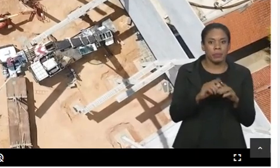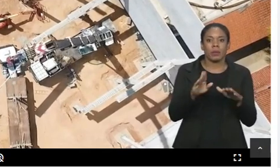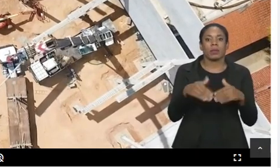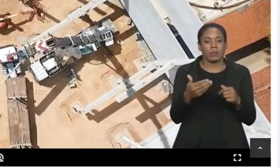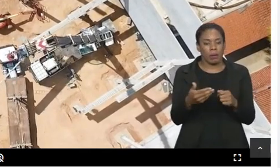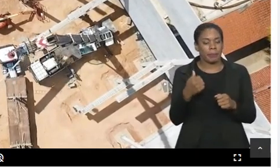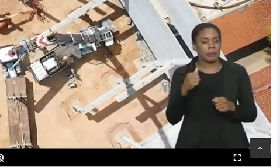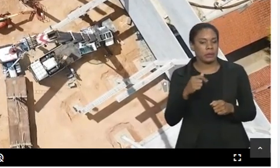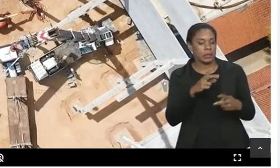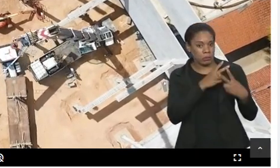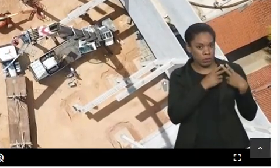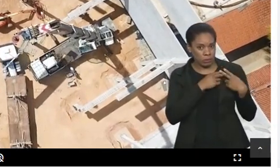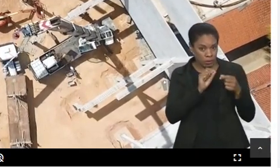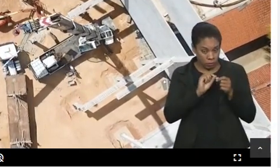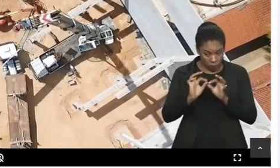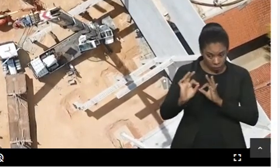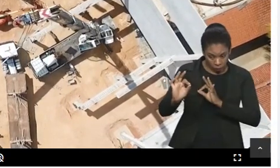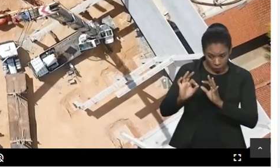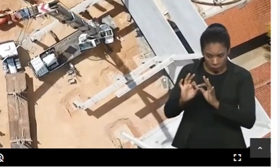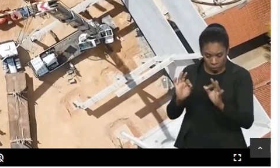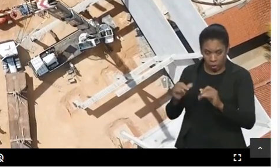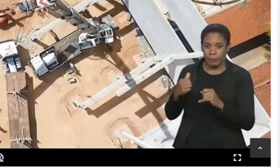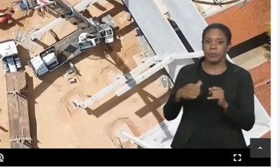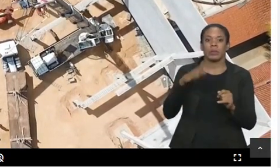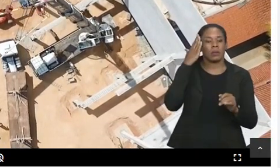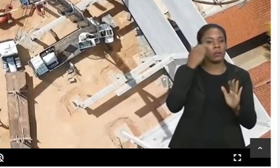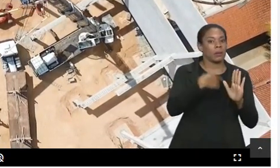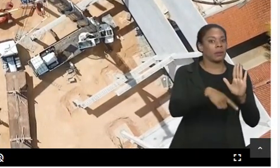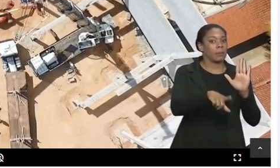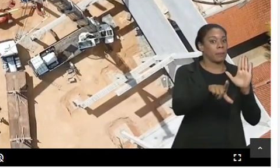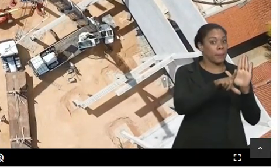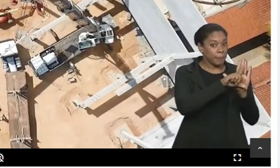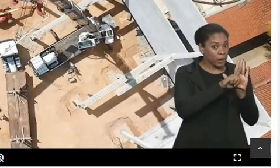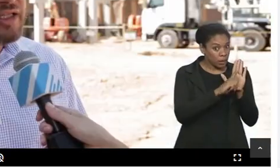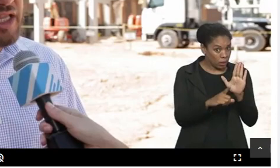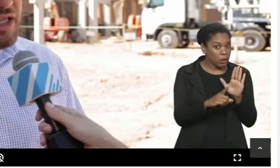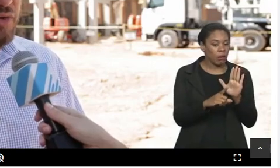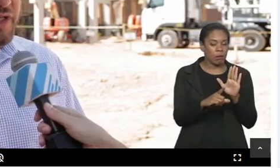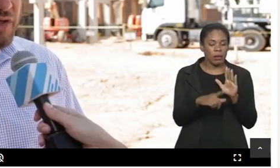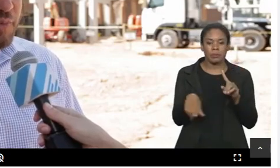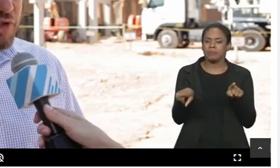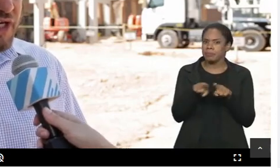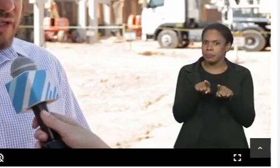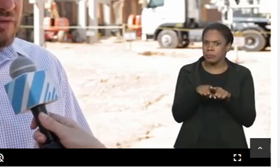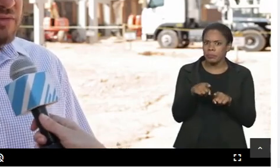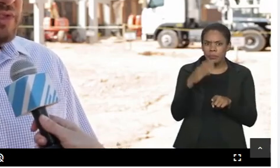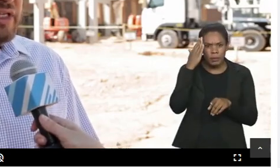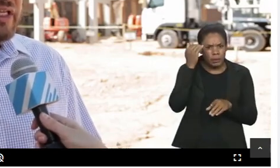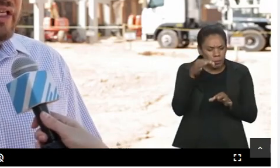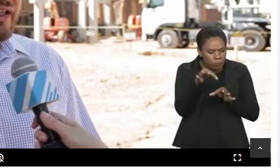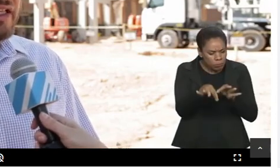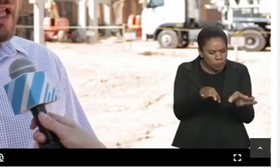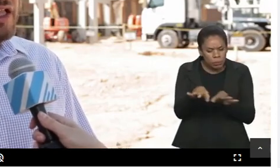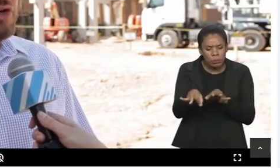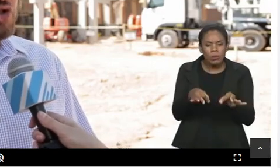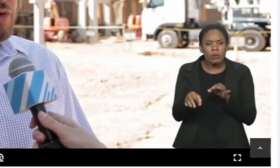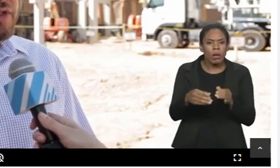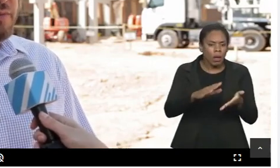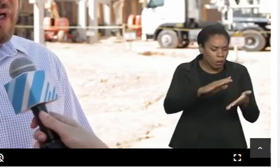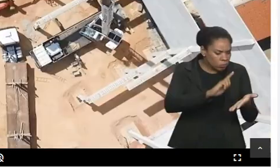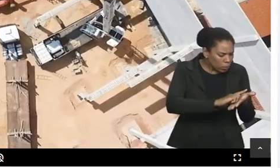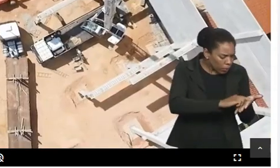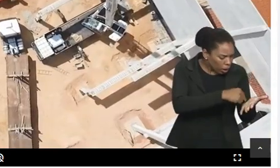legislação, ele saber o que o topógrafo está realizando na marcação do serviço dele, tem que conhecer o projeto, ele tem que